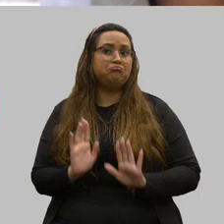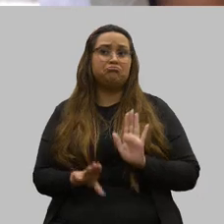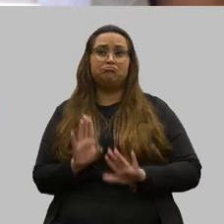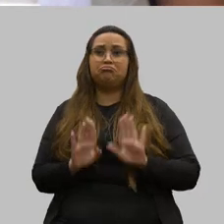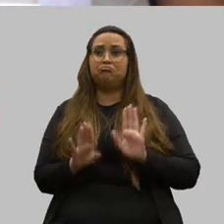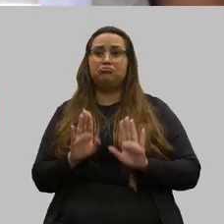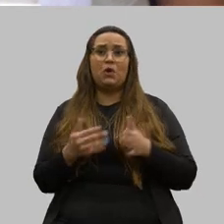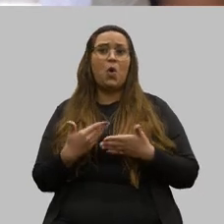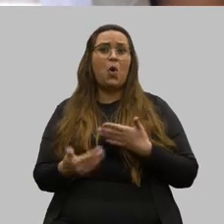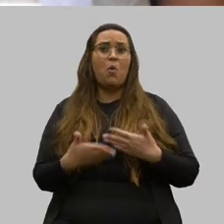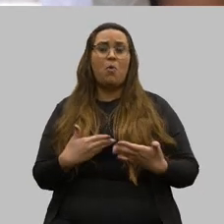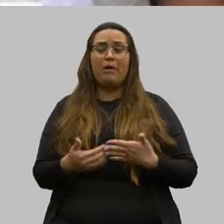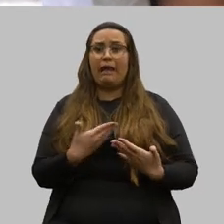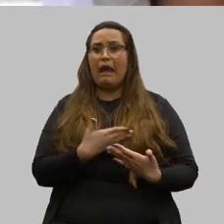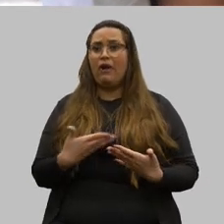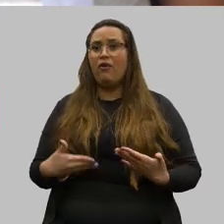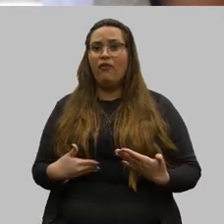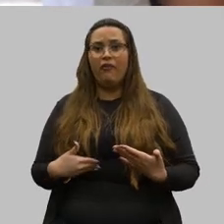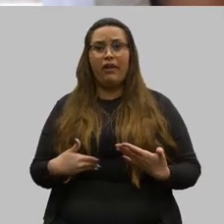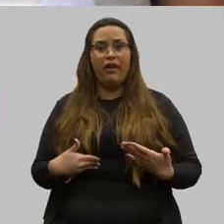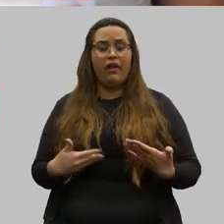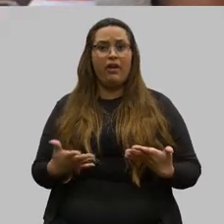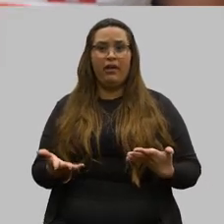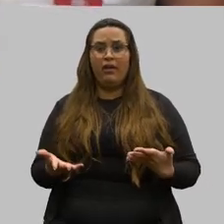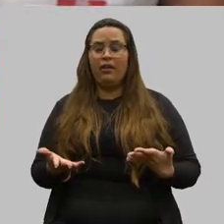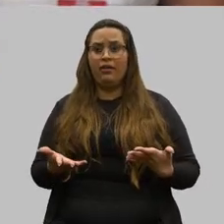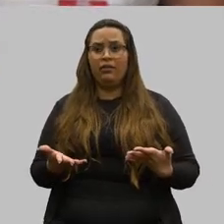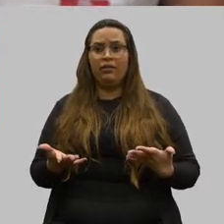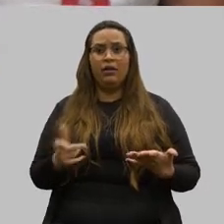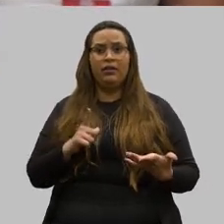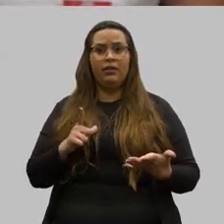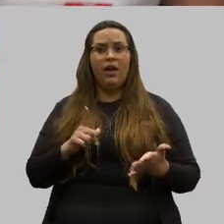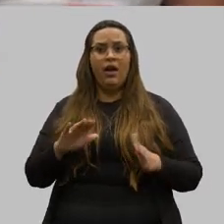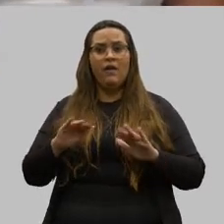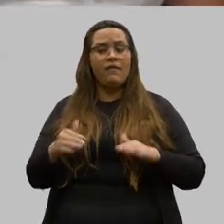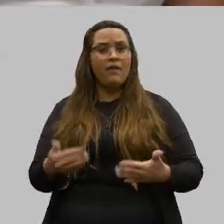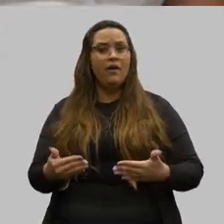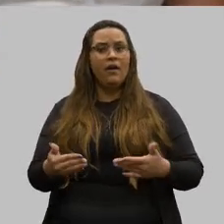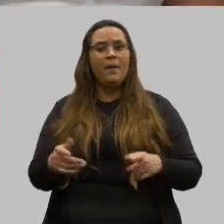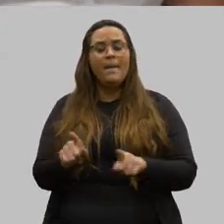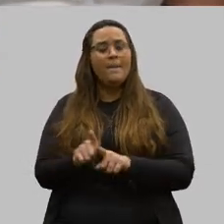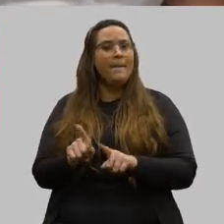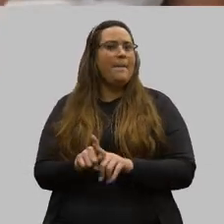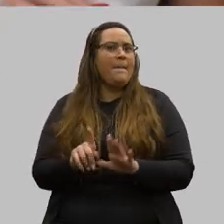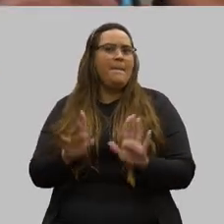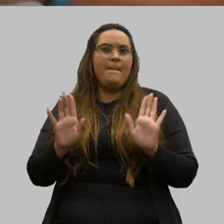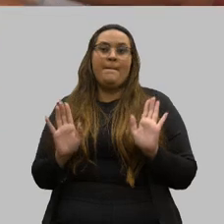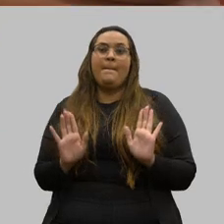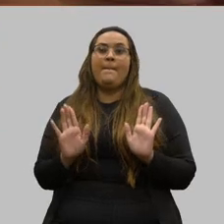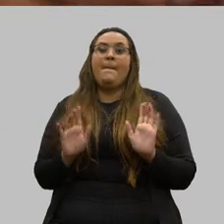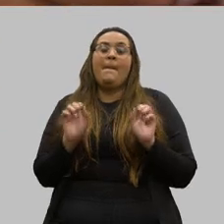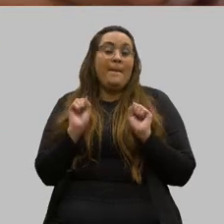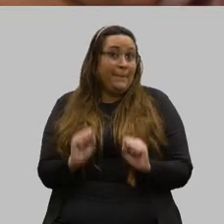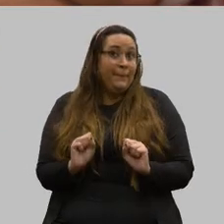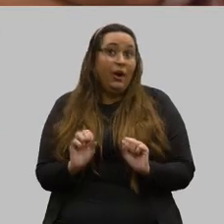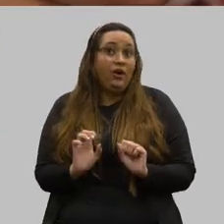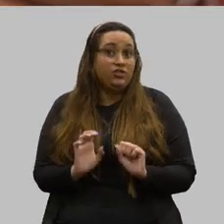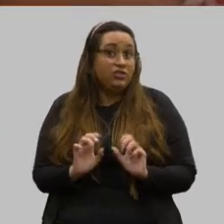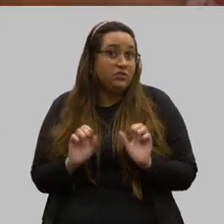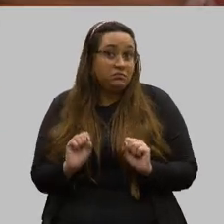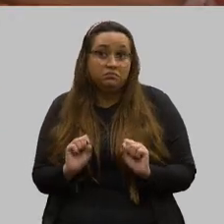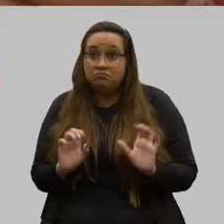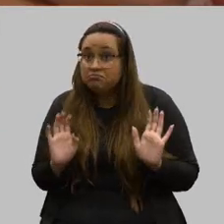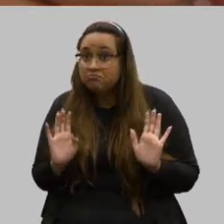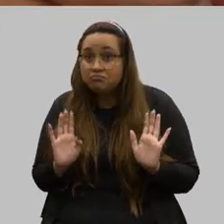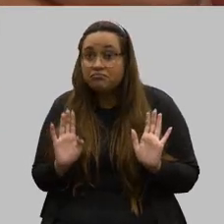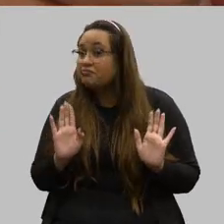seja de forma muito eh focada na defesa de classe e independente Mas pode e deve contrapor o governo e